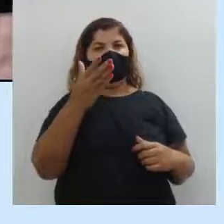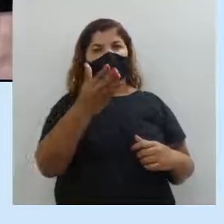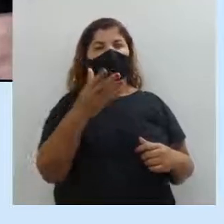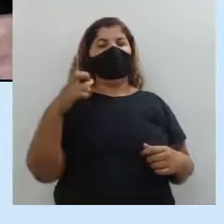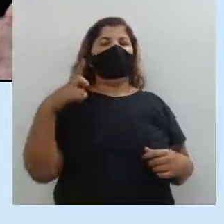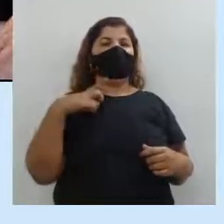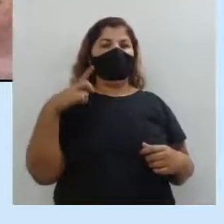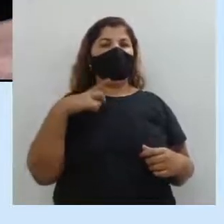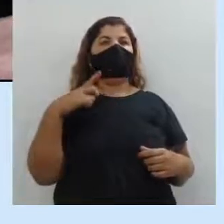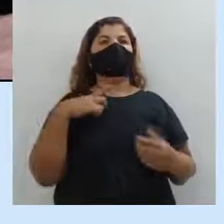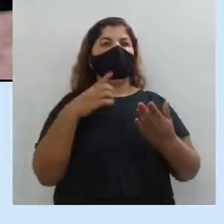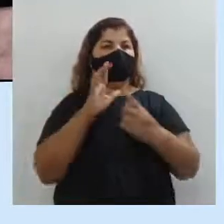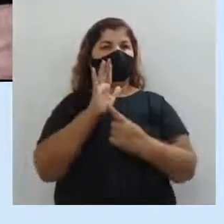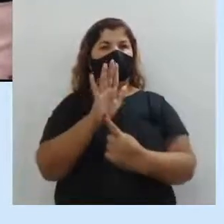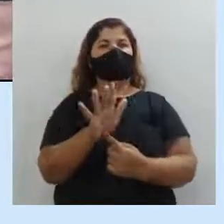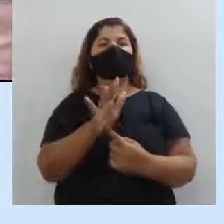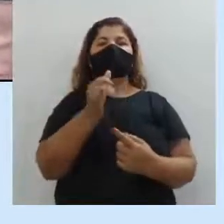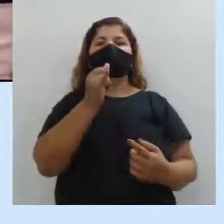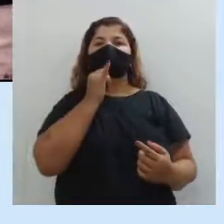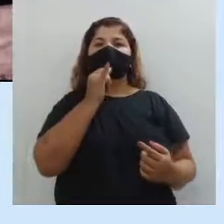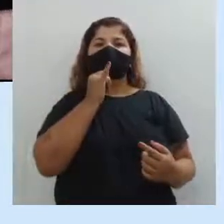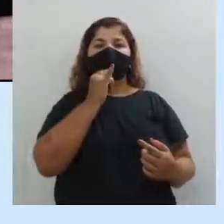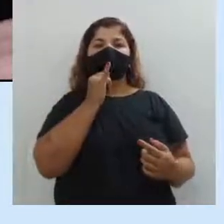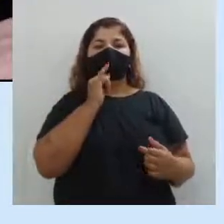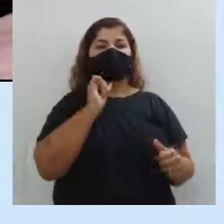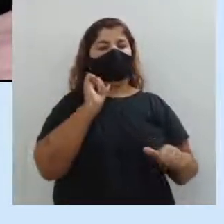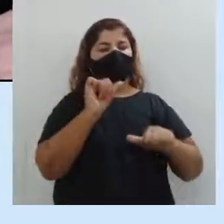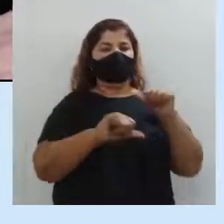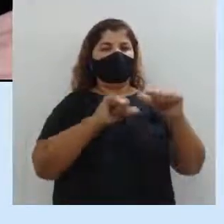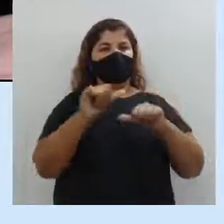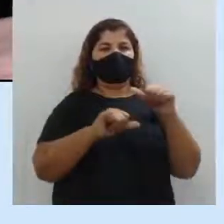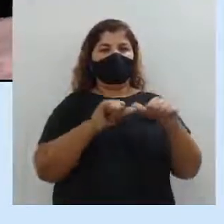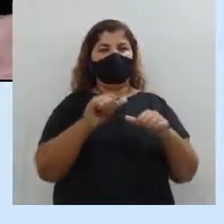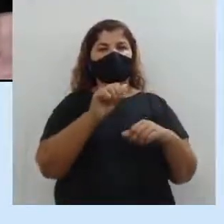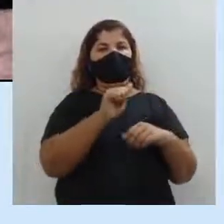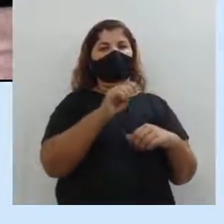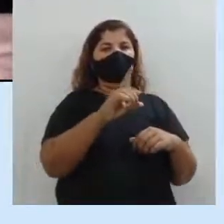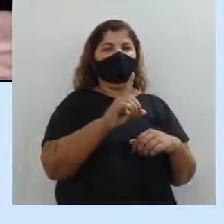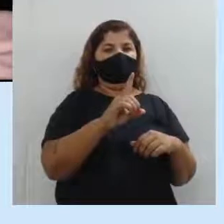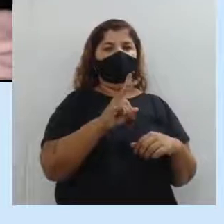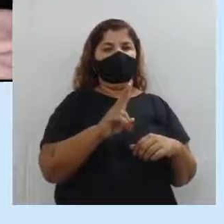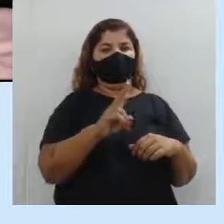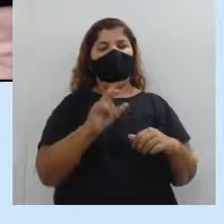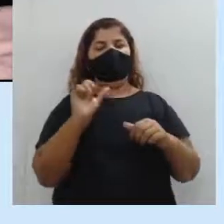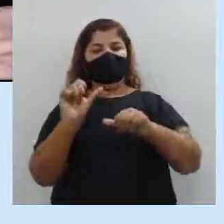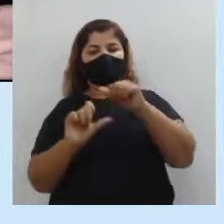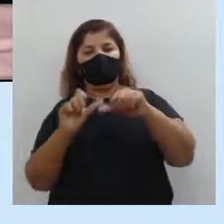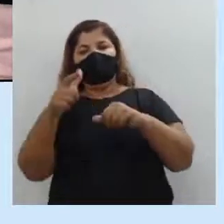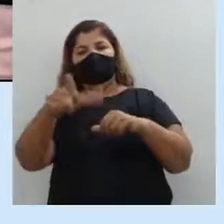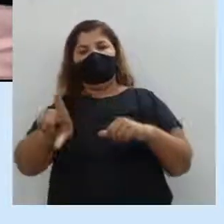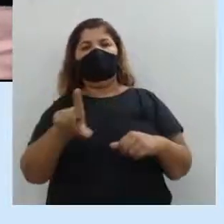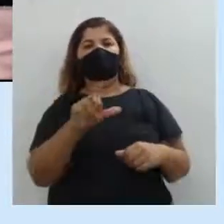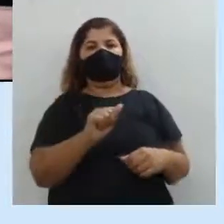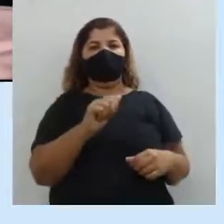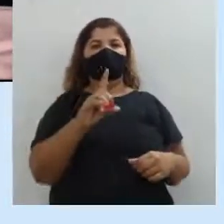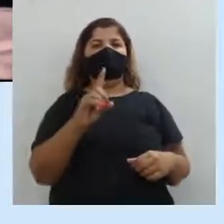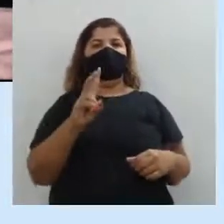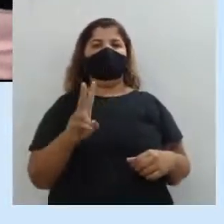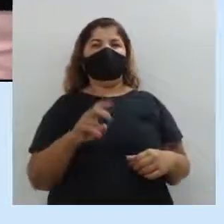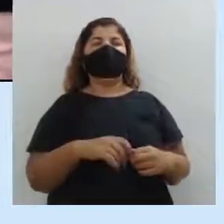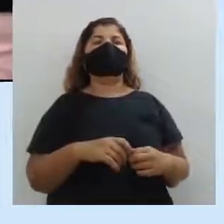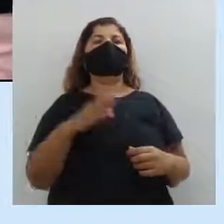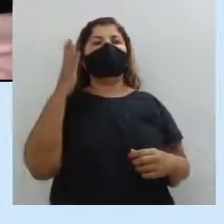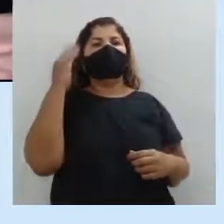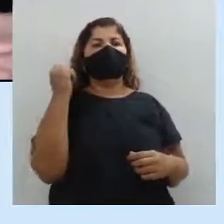tenho um exemplo de advérbio modificando outro advérbio. E Jairete? É sim. Sabemos